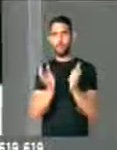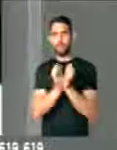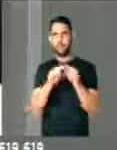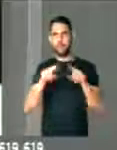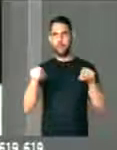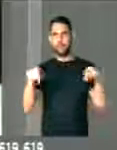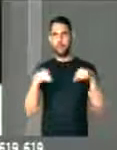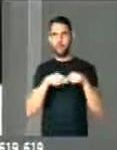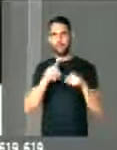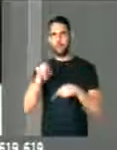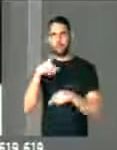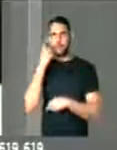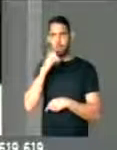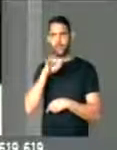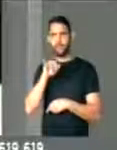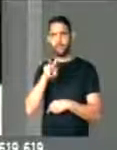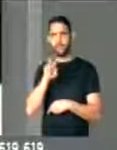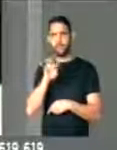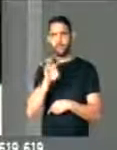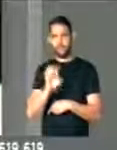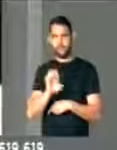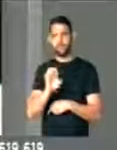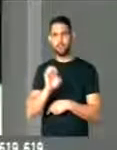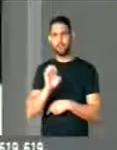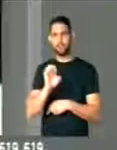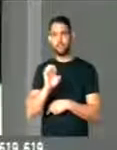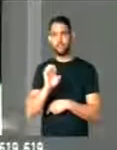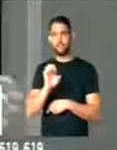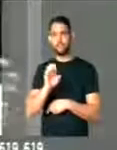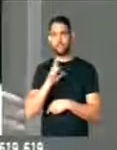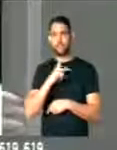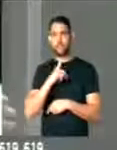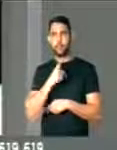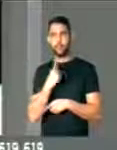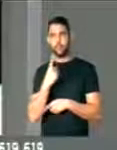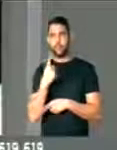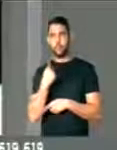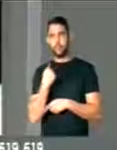e depois com o deputado Ivan Valente. Eu saí